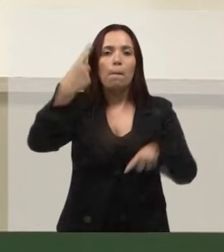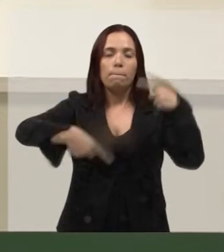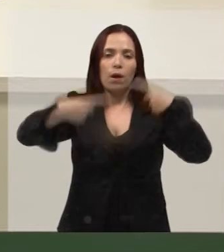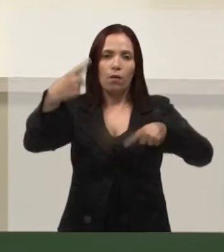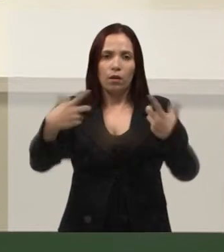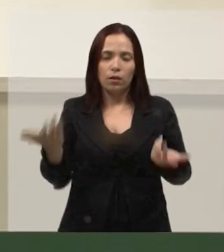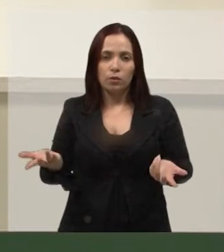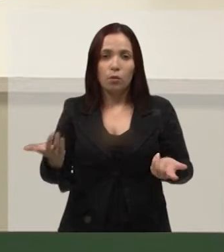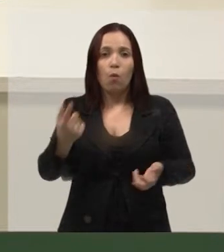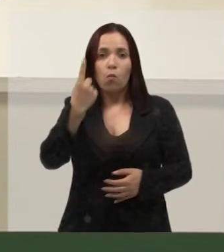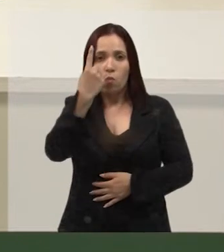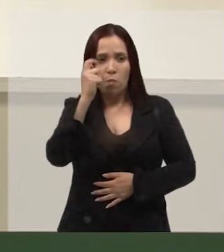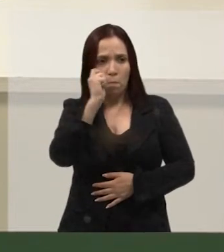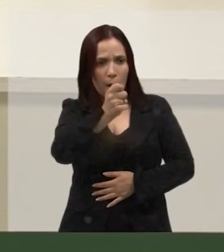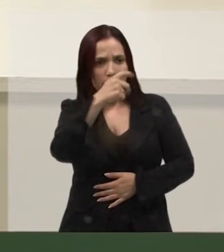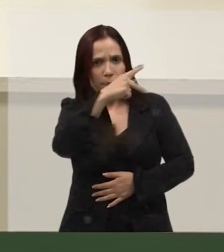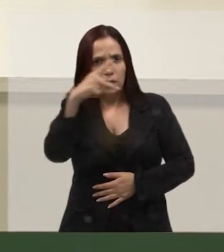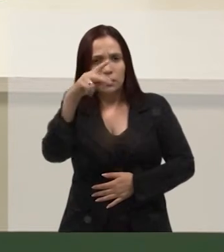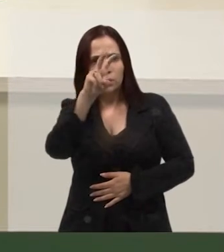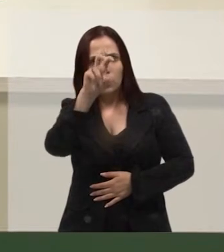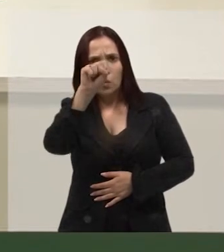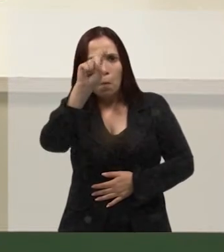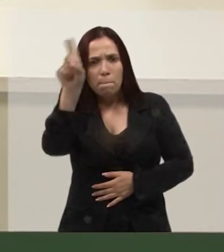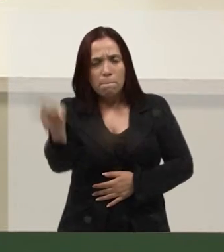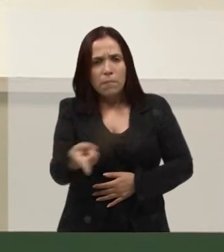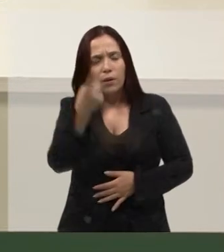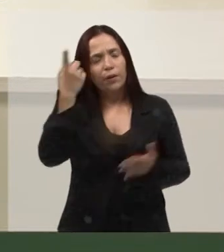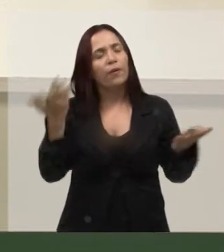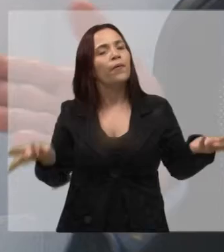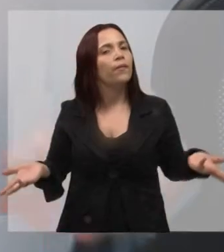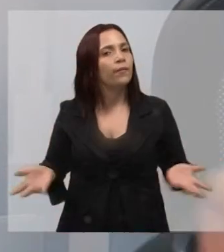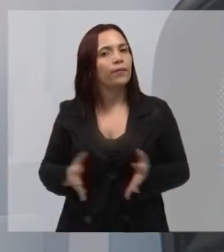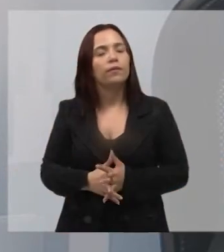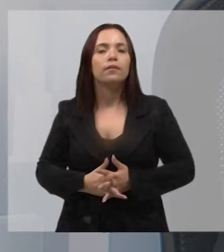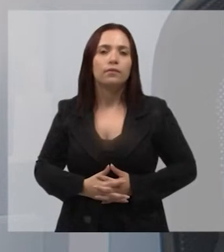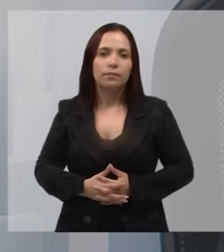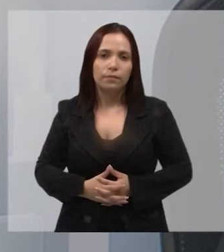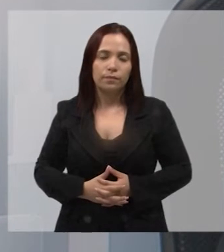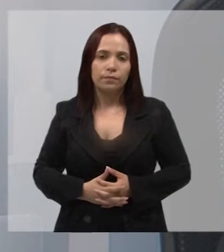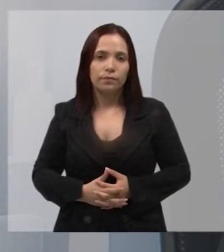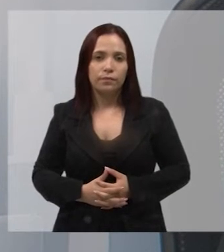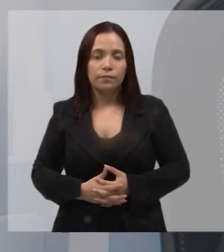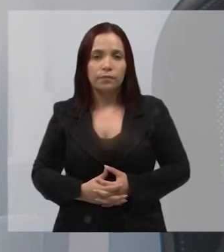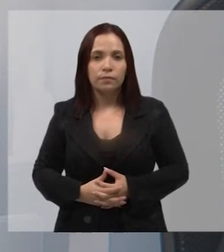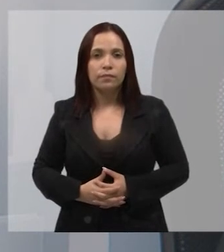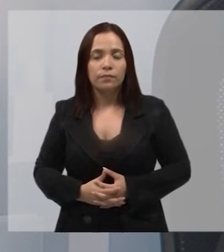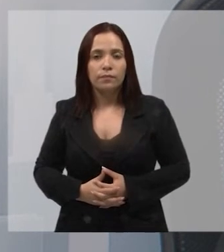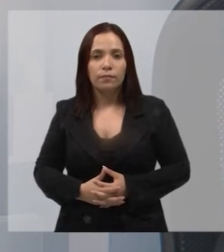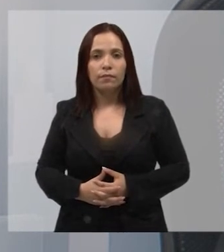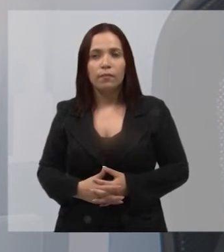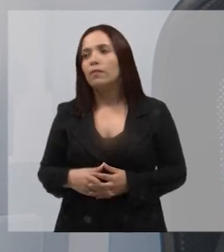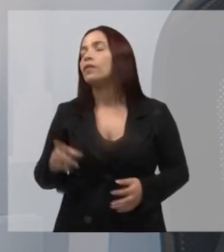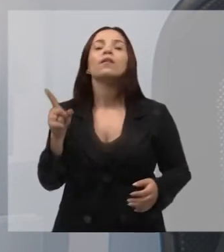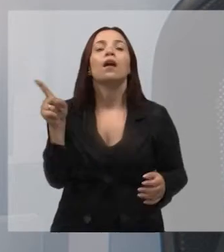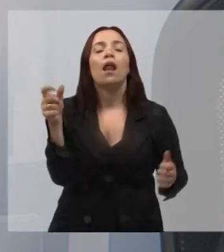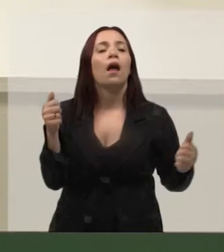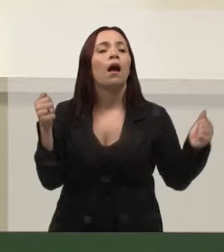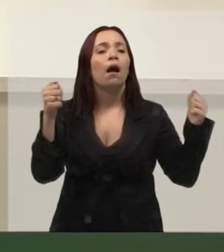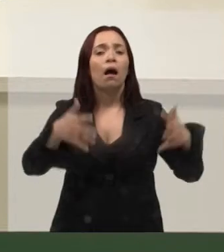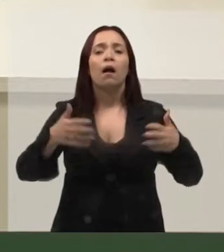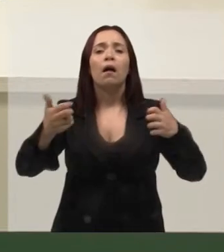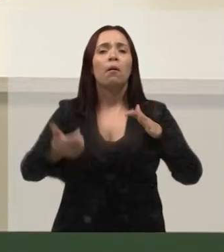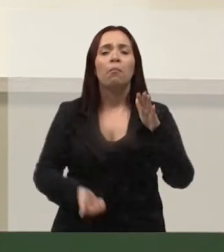a um executivo dela 58 milhões. Uma empresa que depois da Petrobras... Ela paga o quê para não ter que gastar dinheiro para